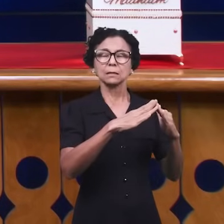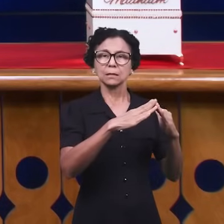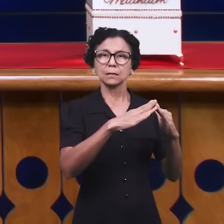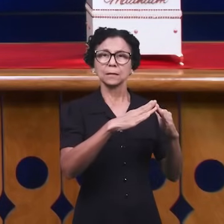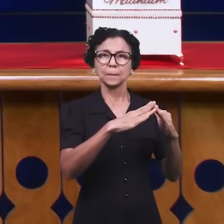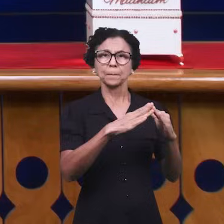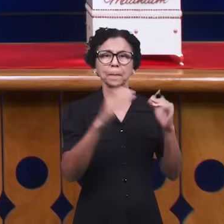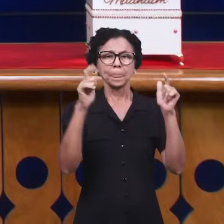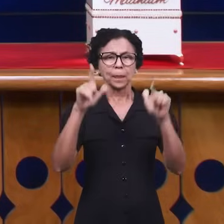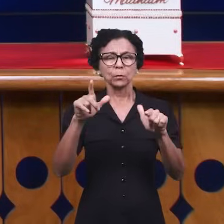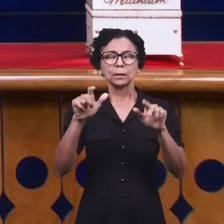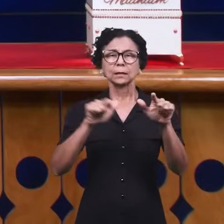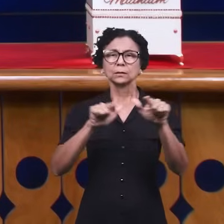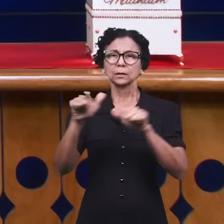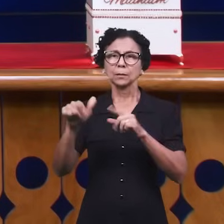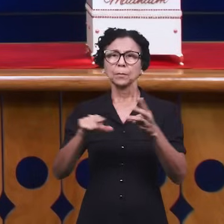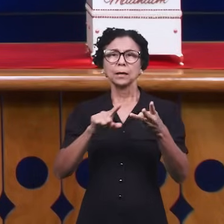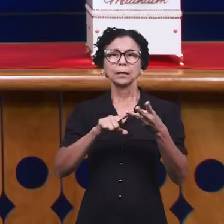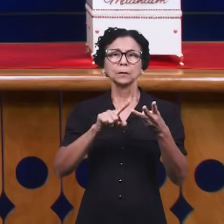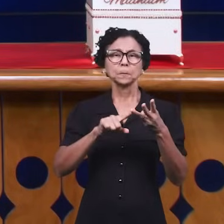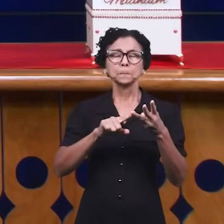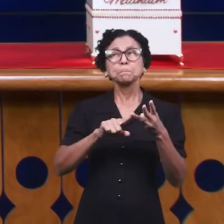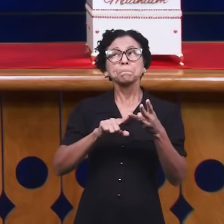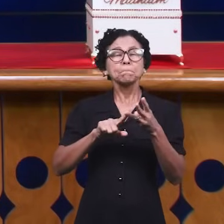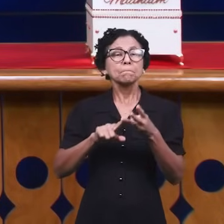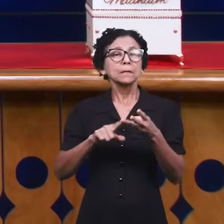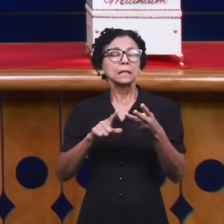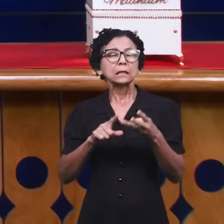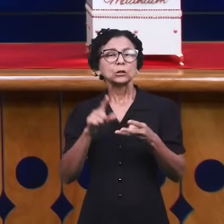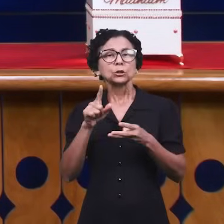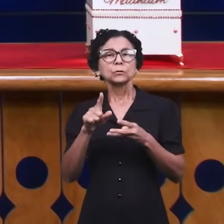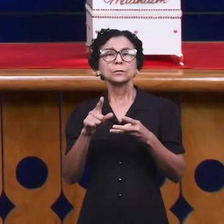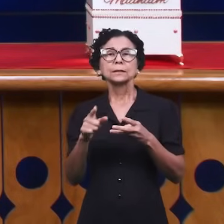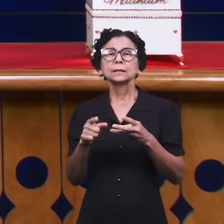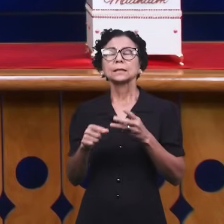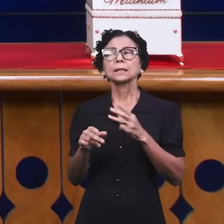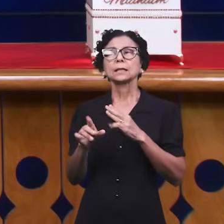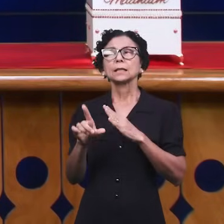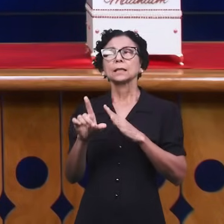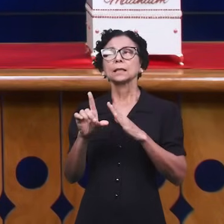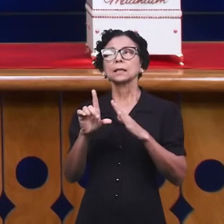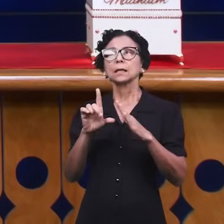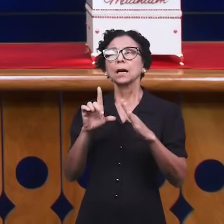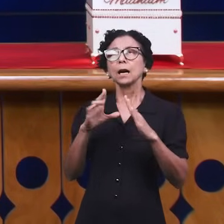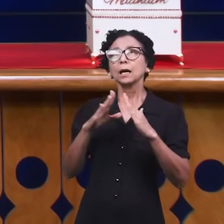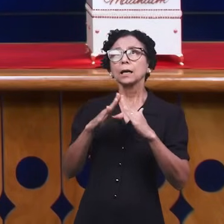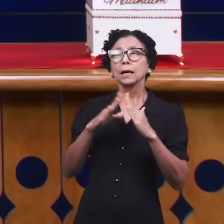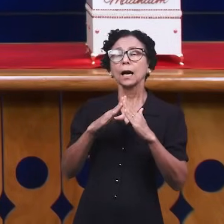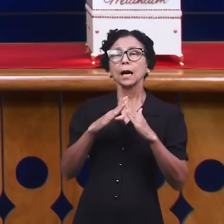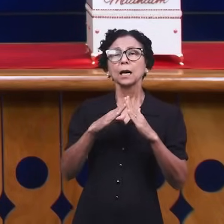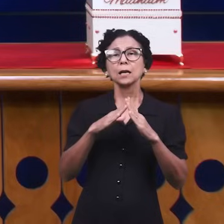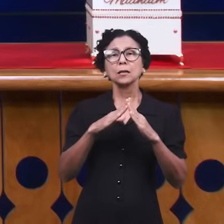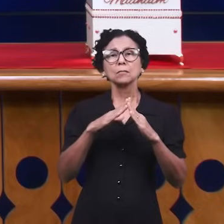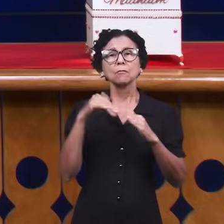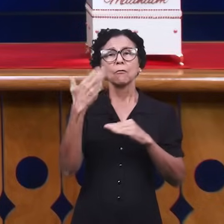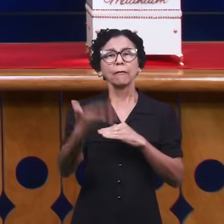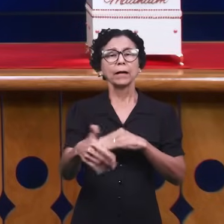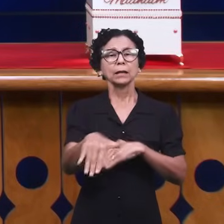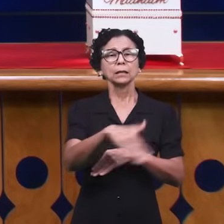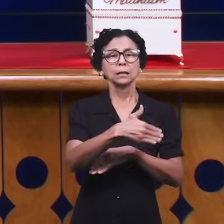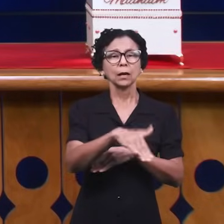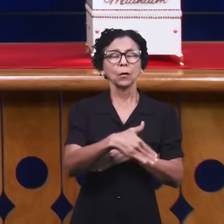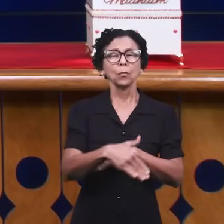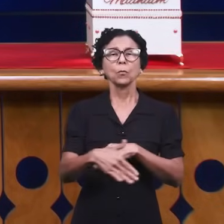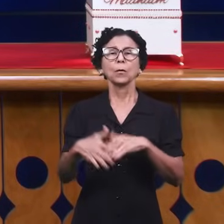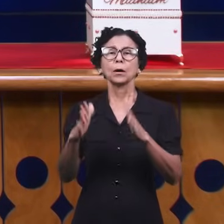no local de trabalho, a oração quando você sai de casa, a oração quando você chega em casa, a